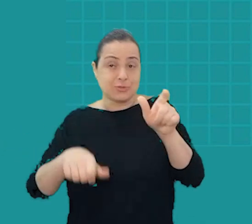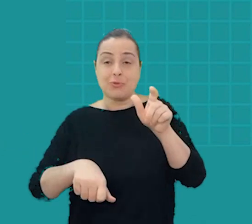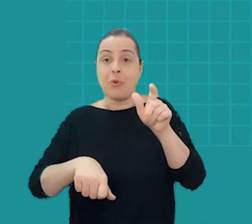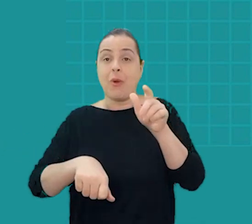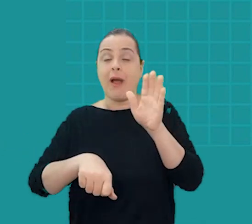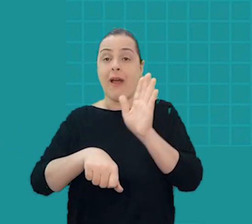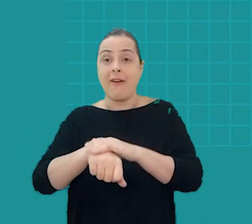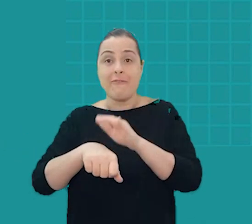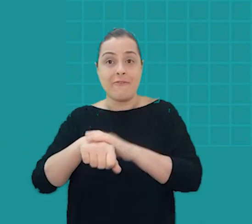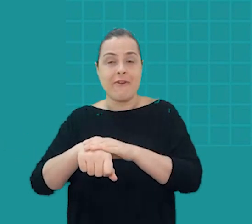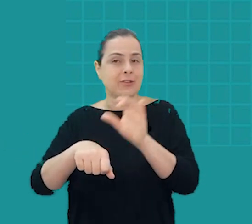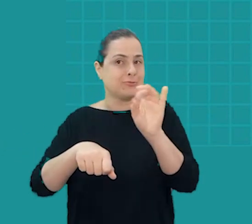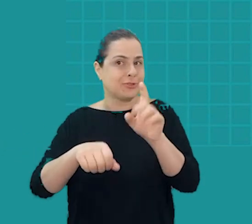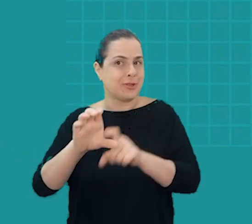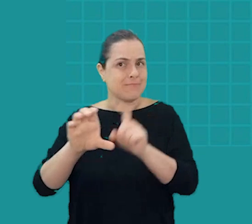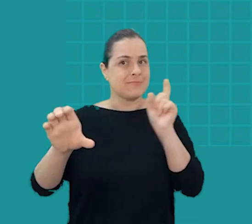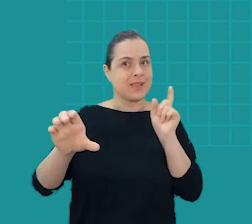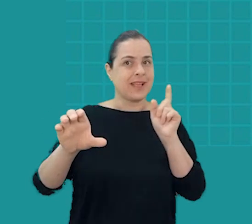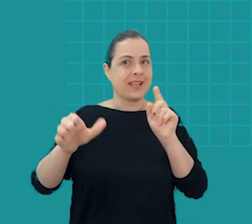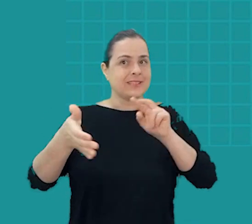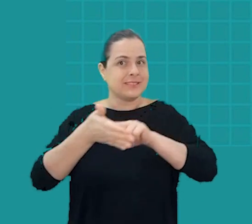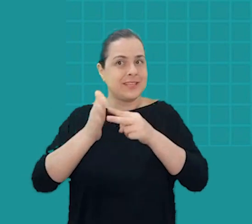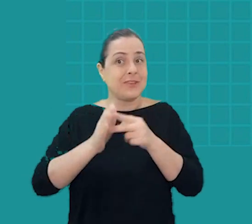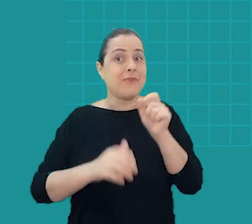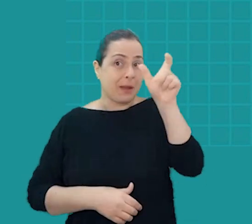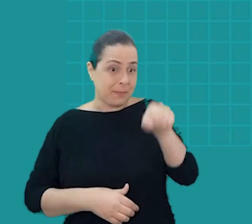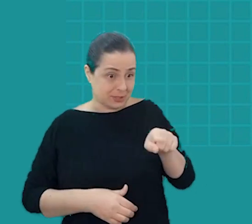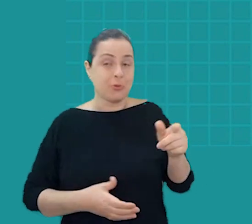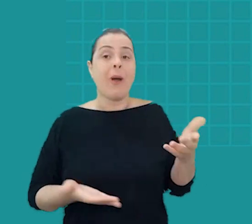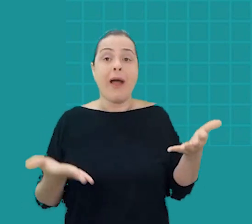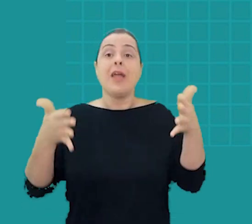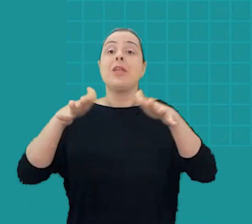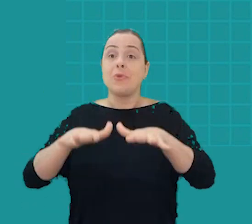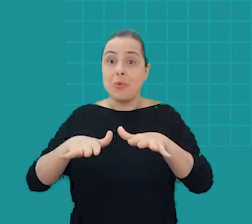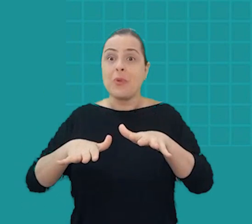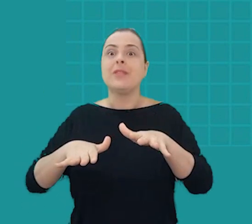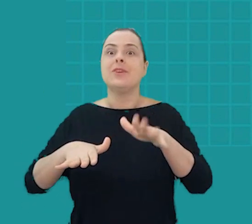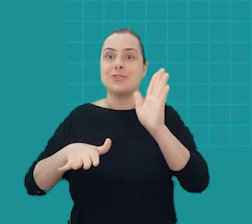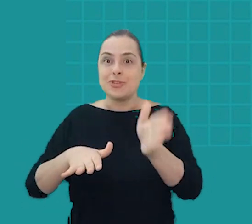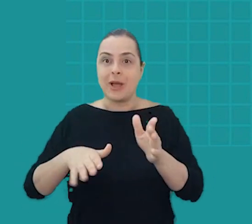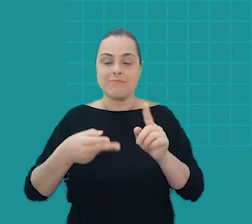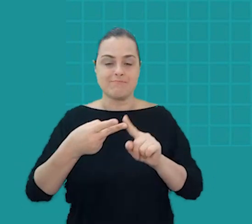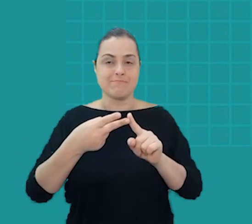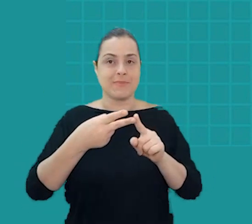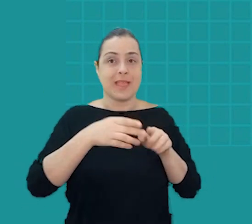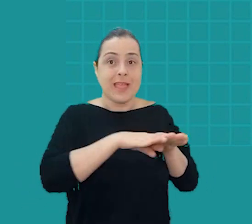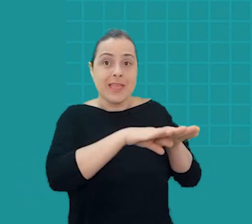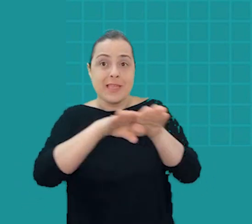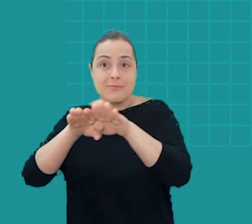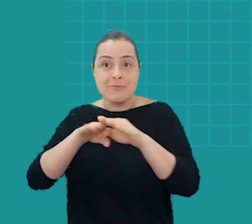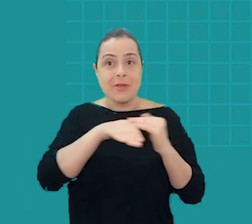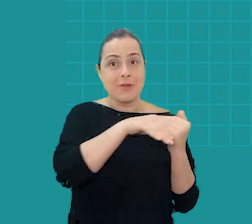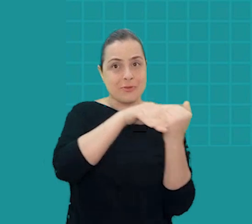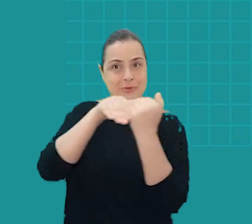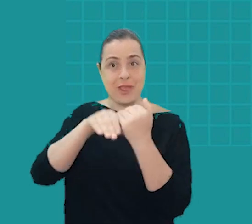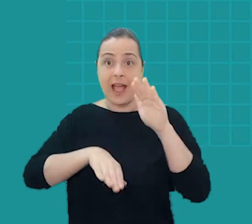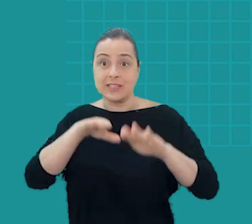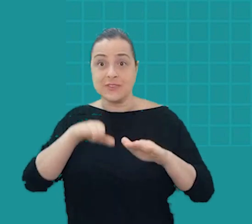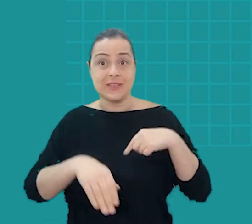ela já está incluída, ela tem equidade e 3 pontos que a gente esquece